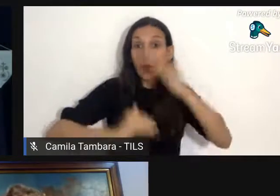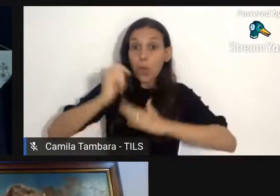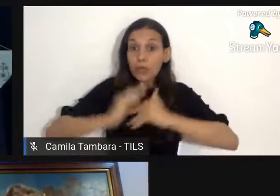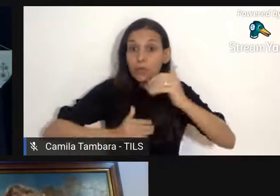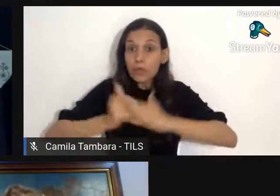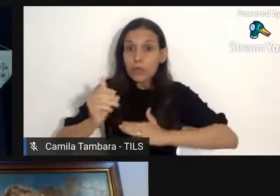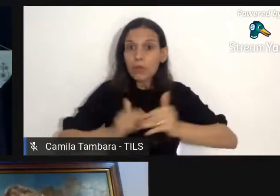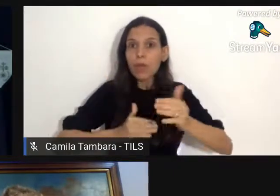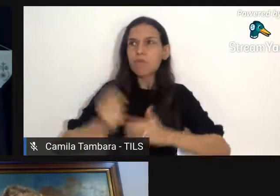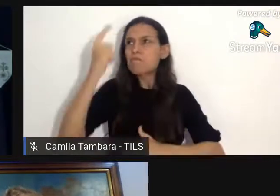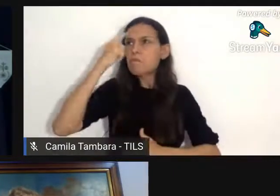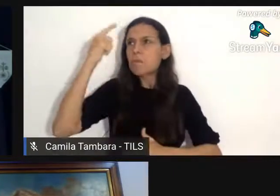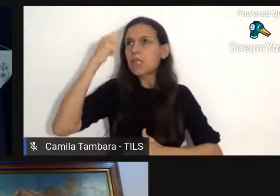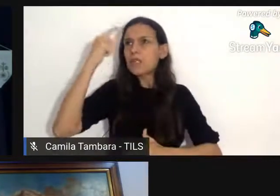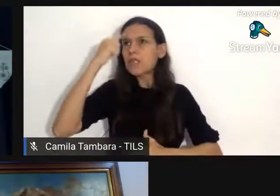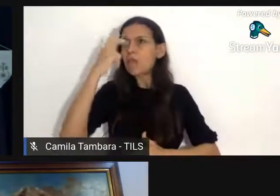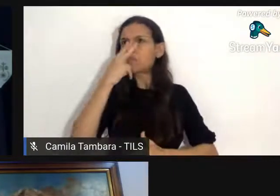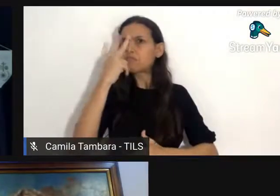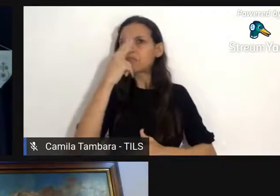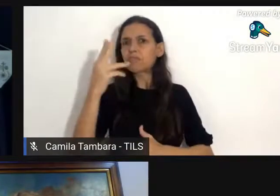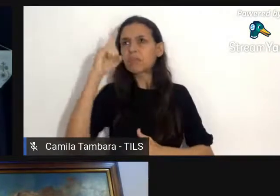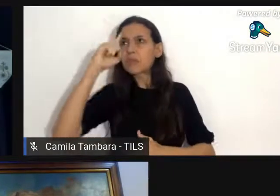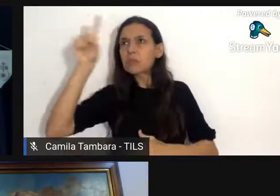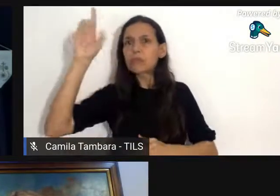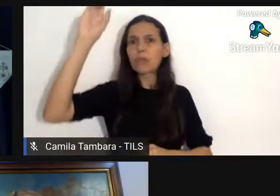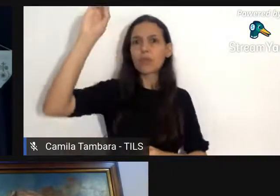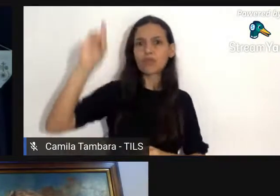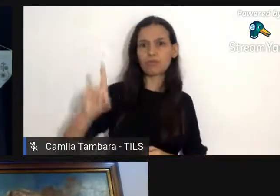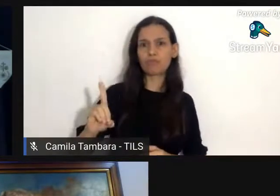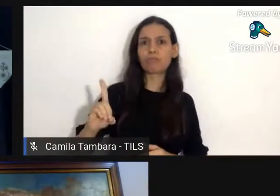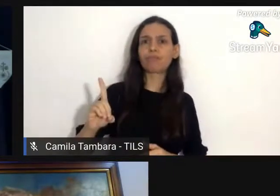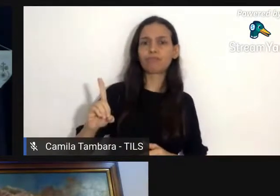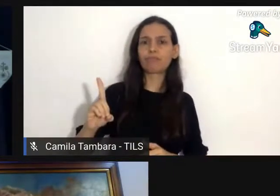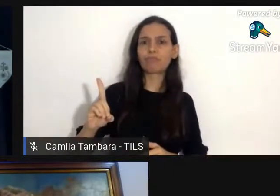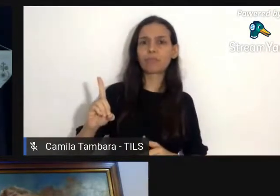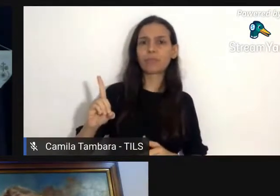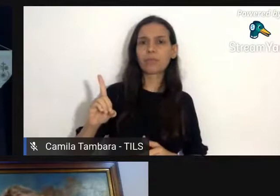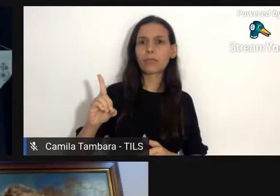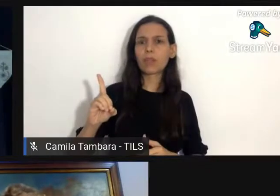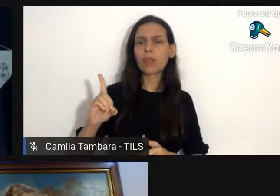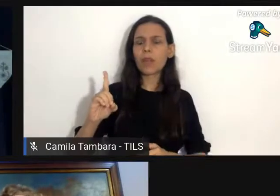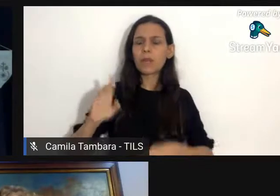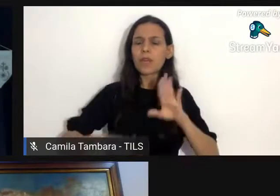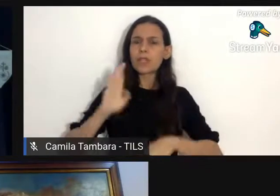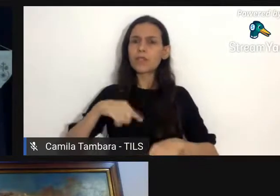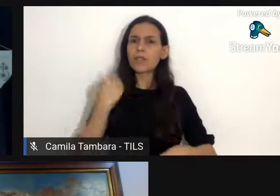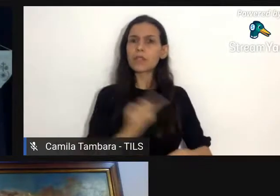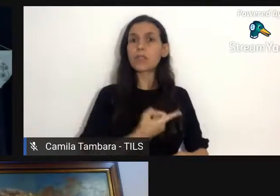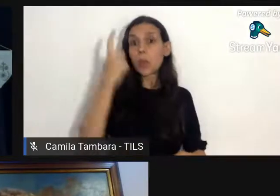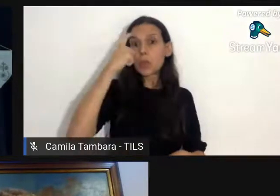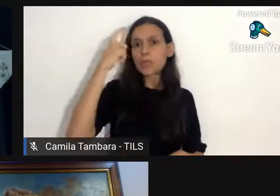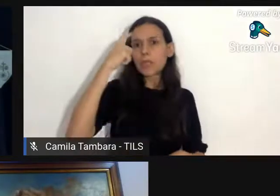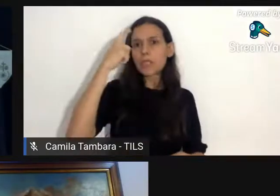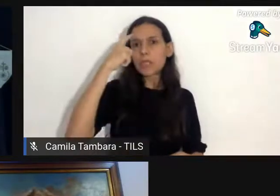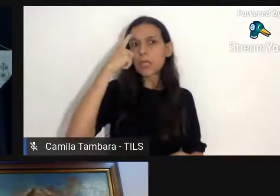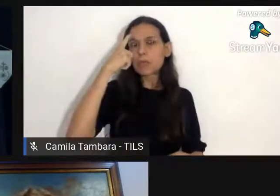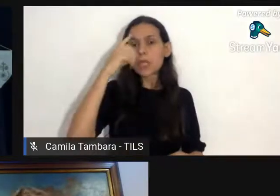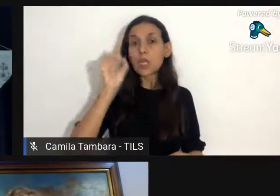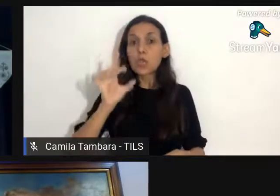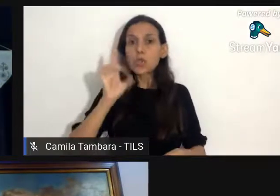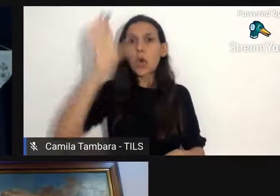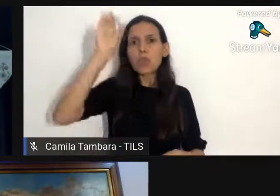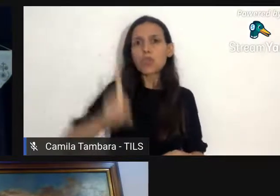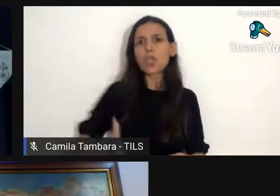gestão, né? Porque, às vezes, a gente acha que cabe ao gestor, então, é o Érico que tem que ter essa ideia. Se ele não teve